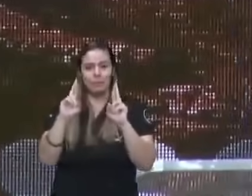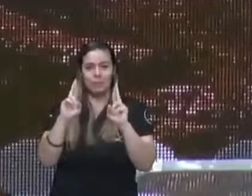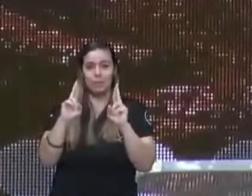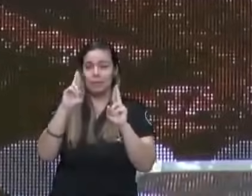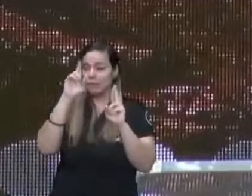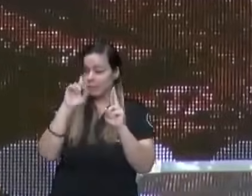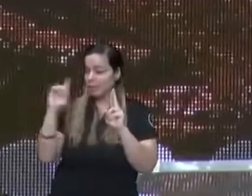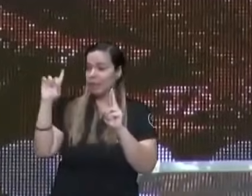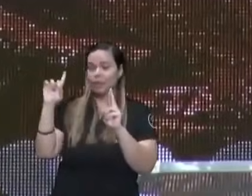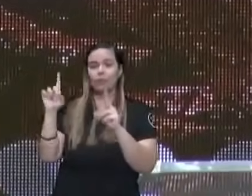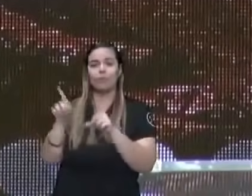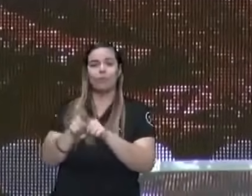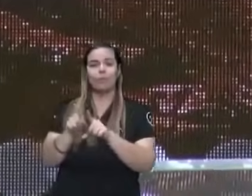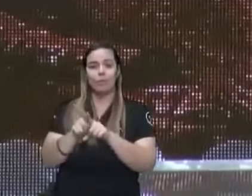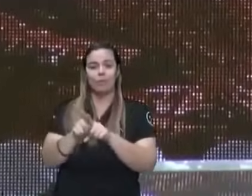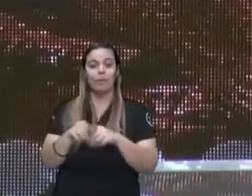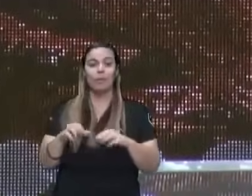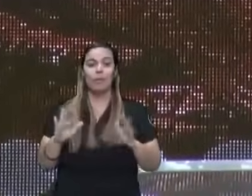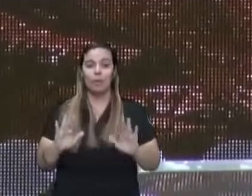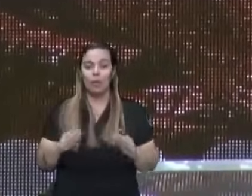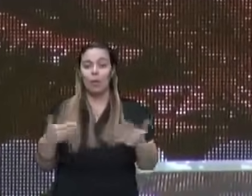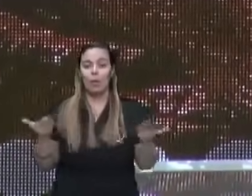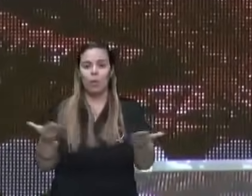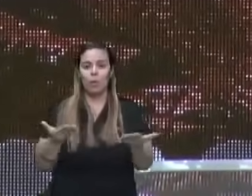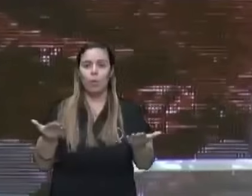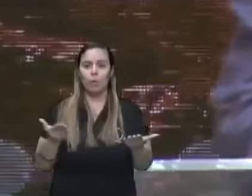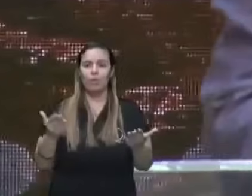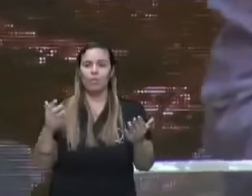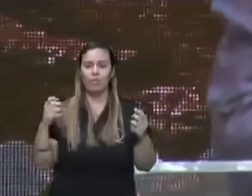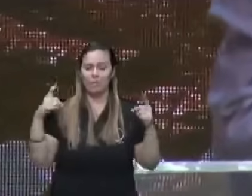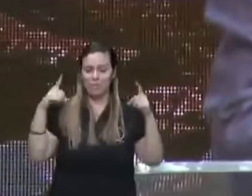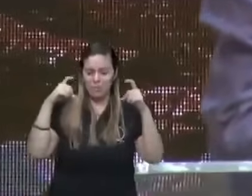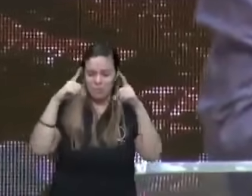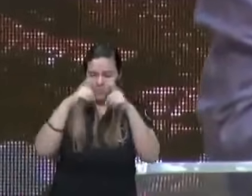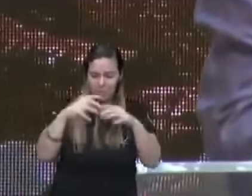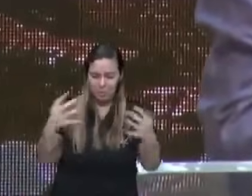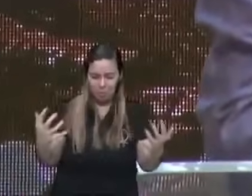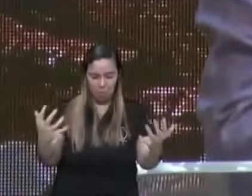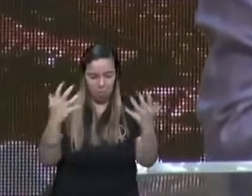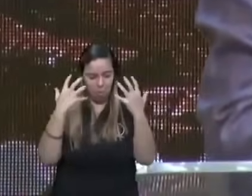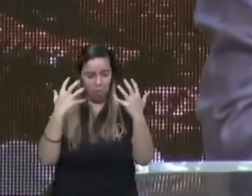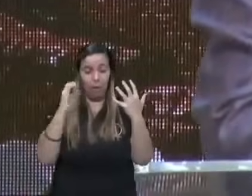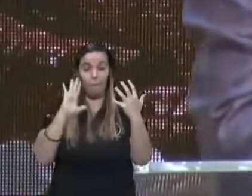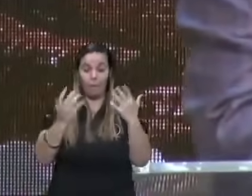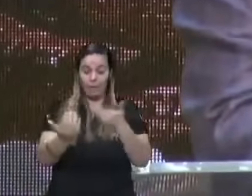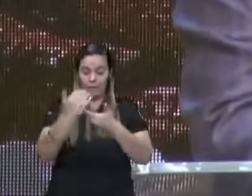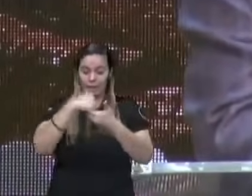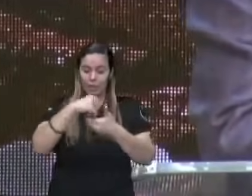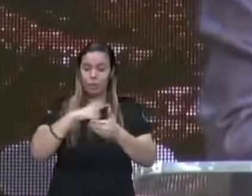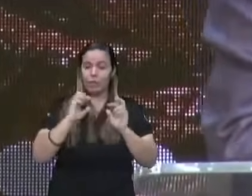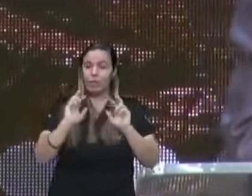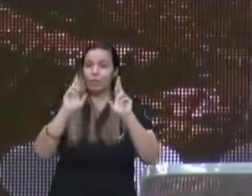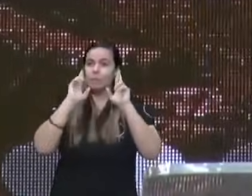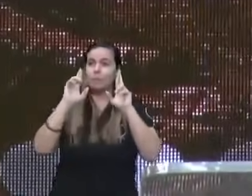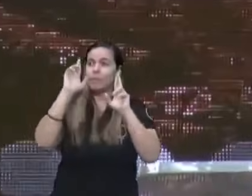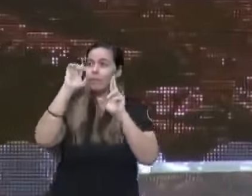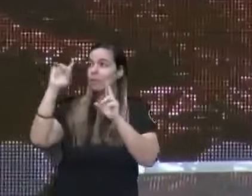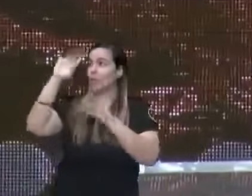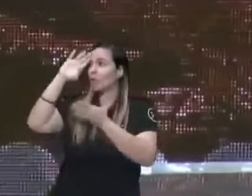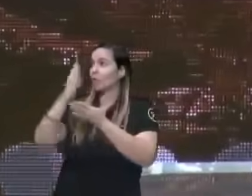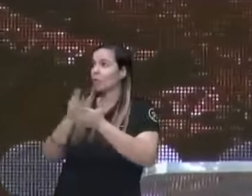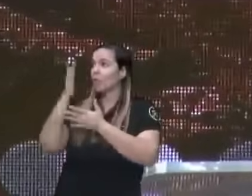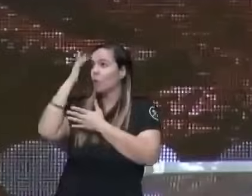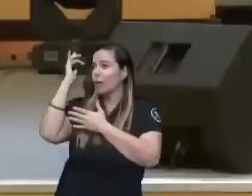o Senhor. Hoje é tempestade, mas eu tenho esperança porque eu confio nele. Amanhã vai